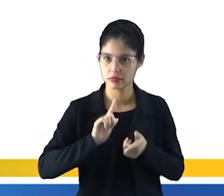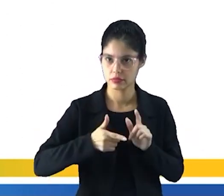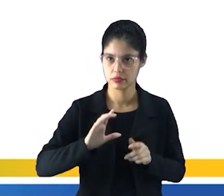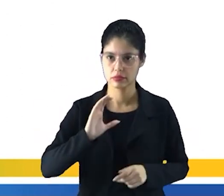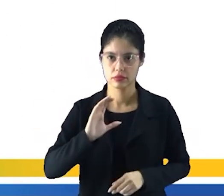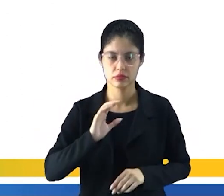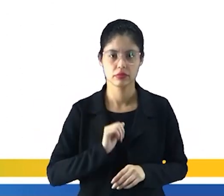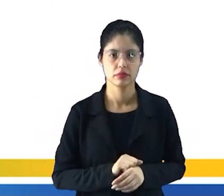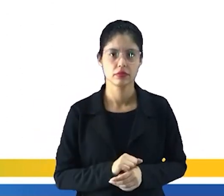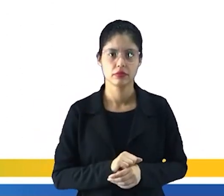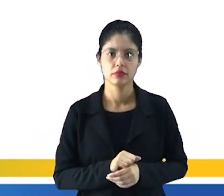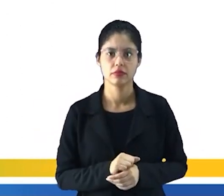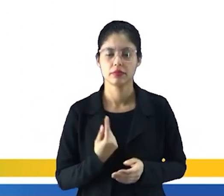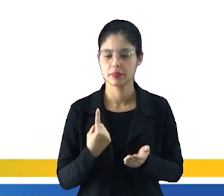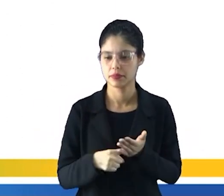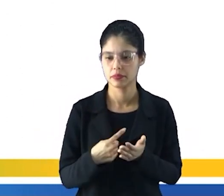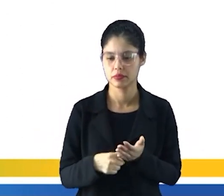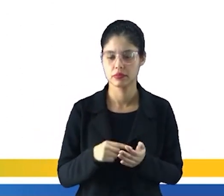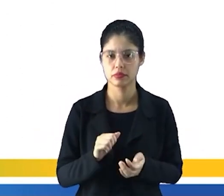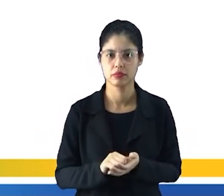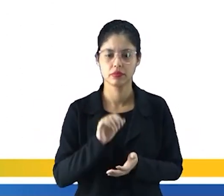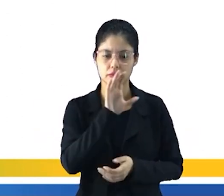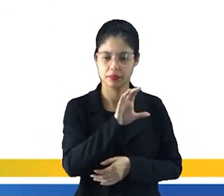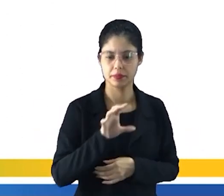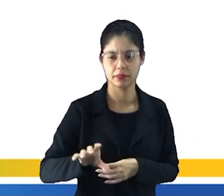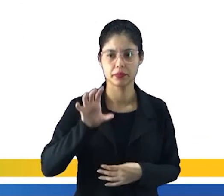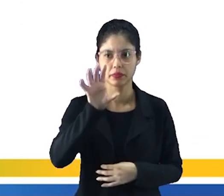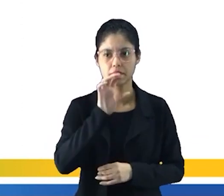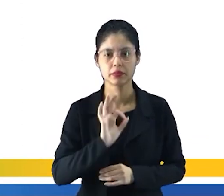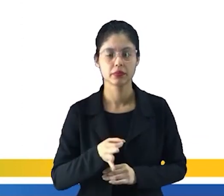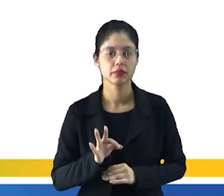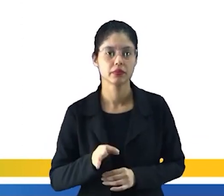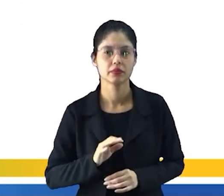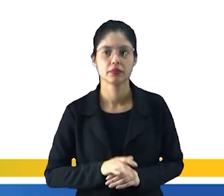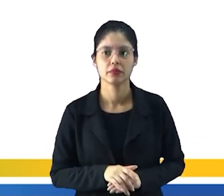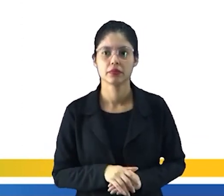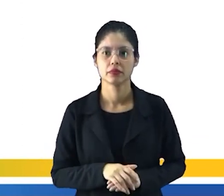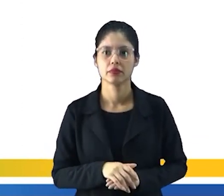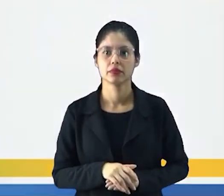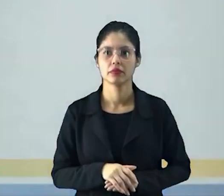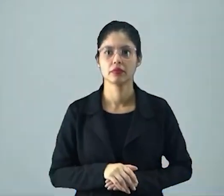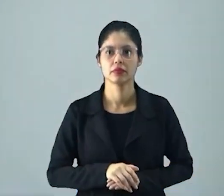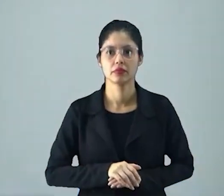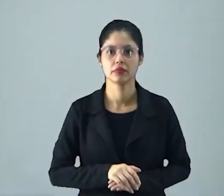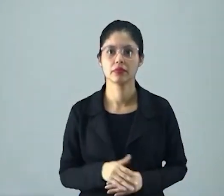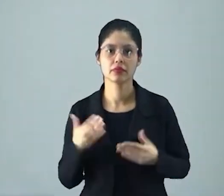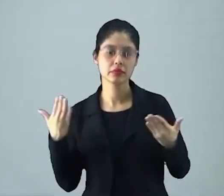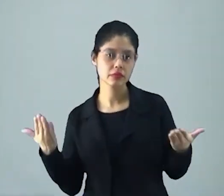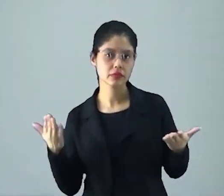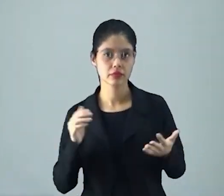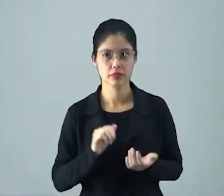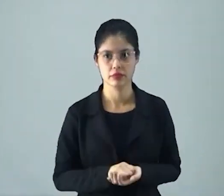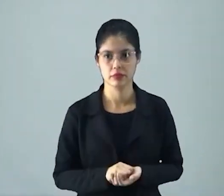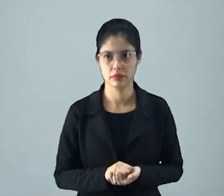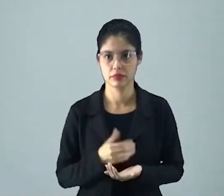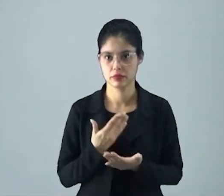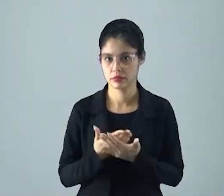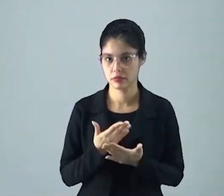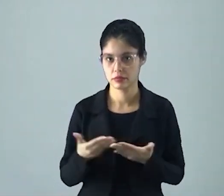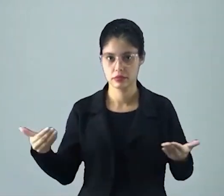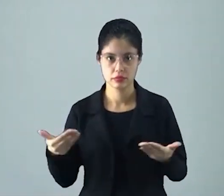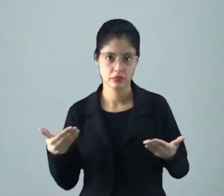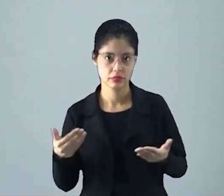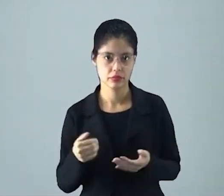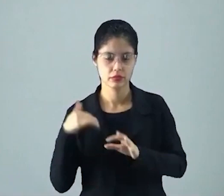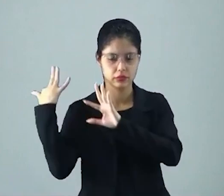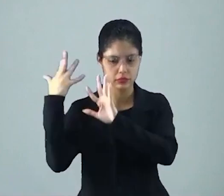letra C, ela vem aí marcada de regionalismo, certo? Então, pessoal, essa aula de hoje,